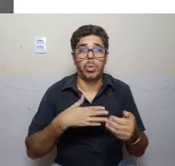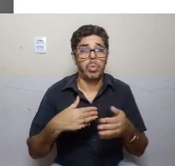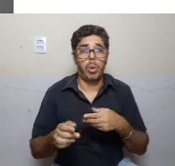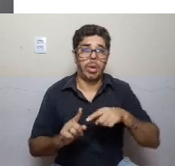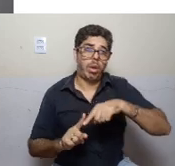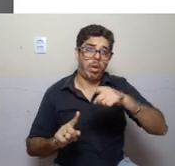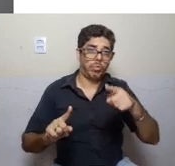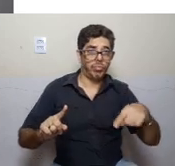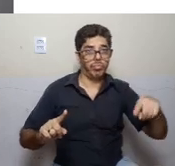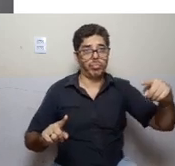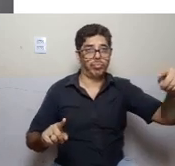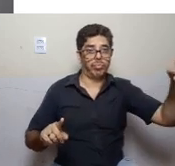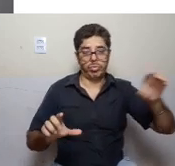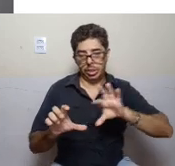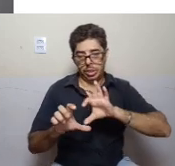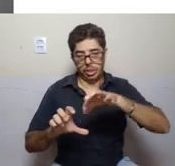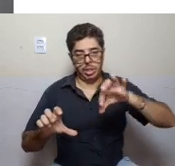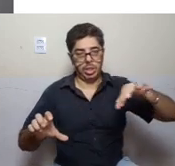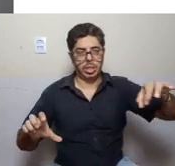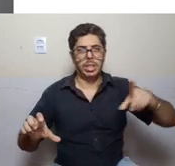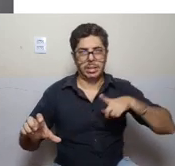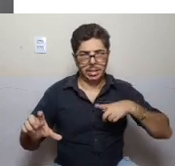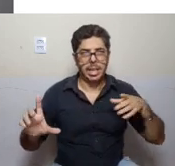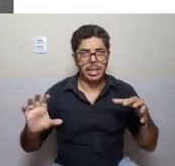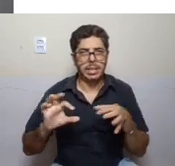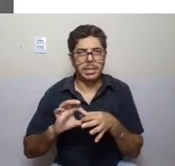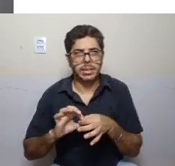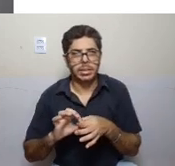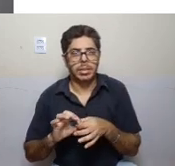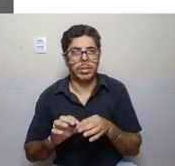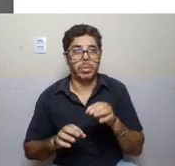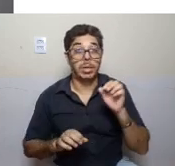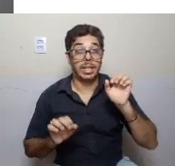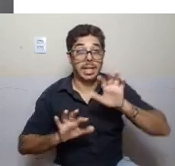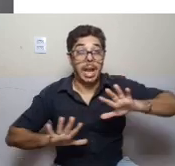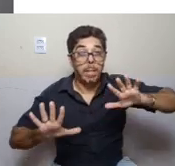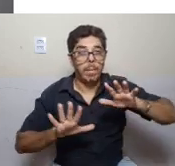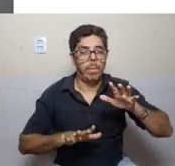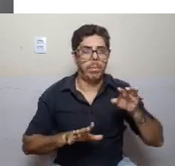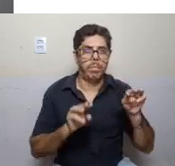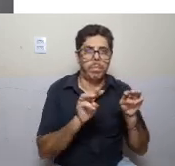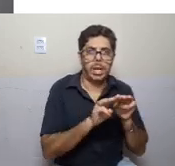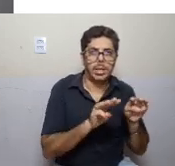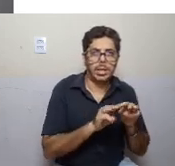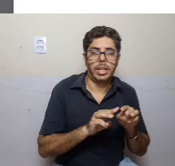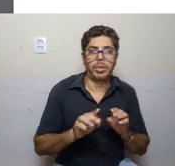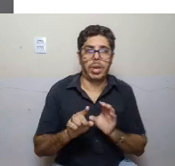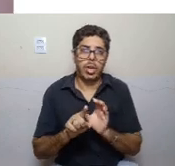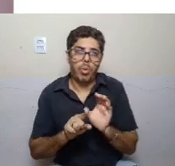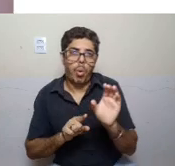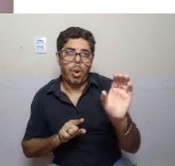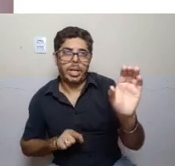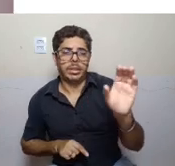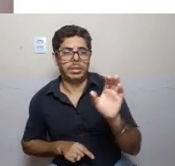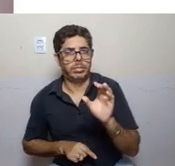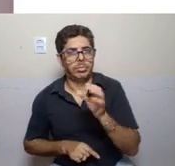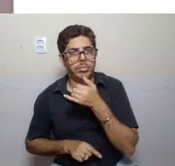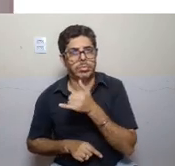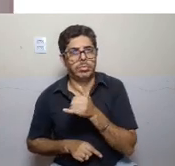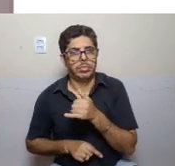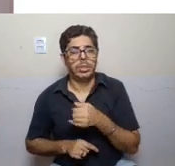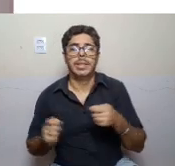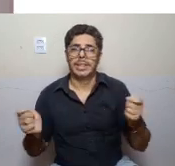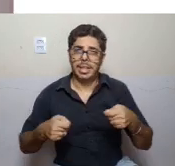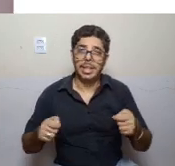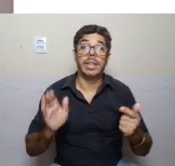um fio de formato genérico e o campo magnético que ele gera ao seu redor? Sim, e é justamente a lei de Ampère que